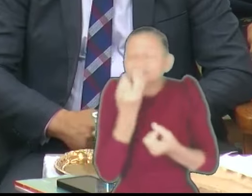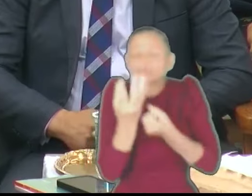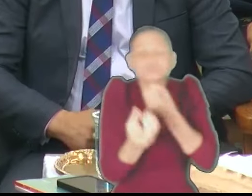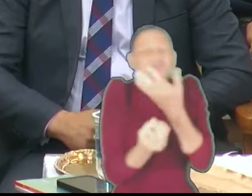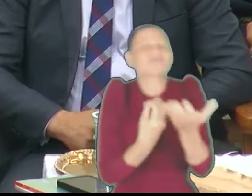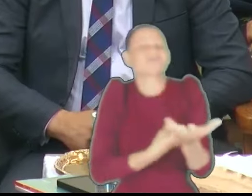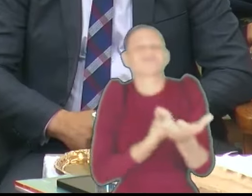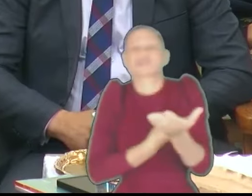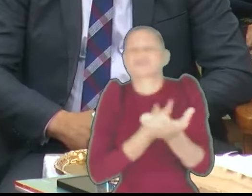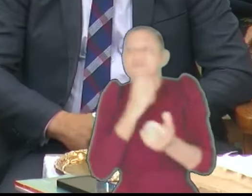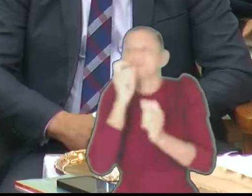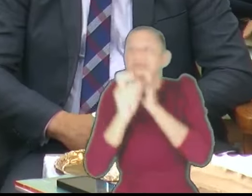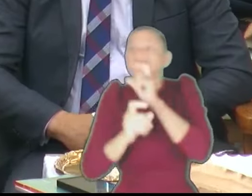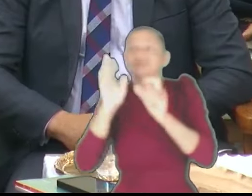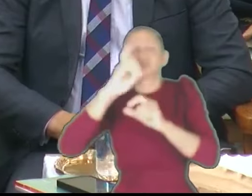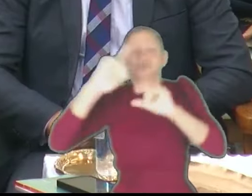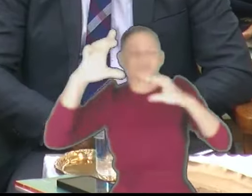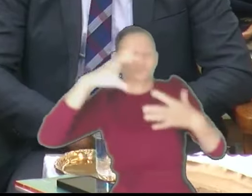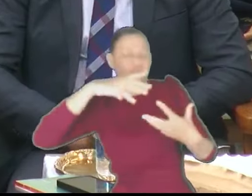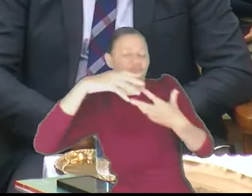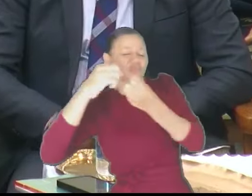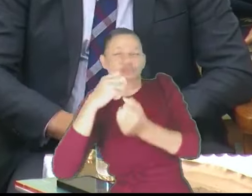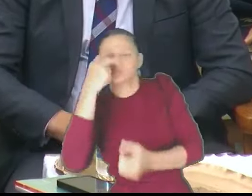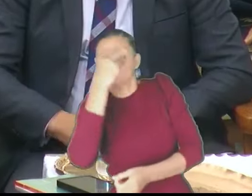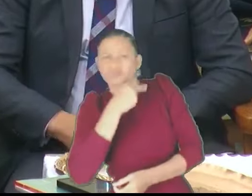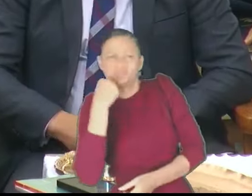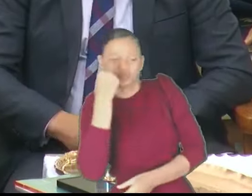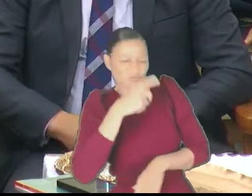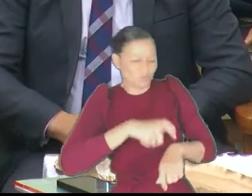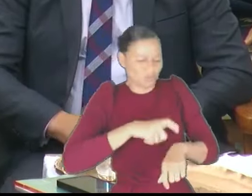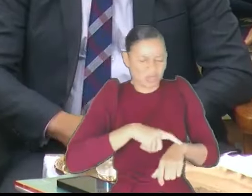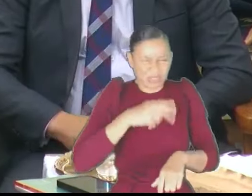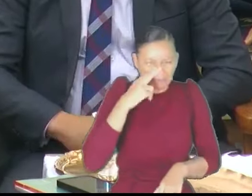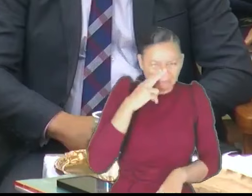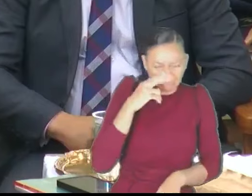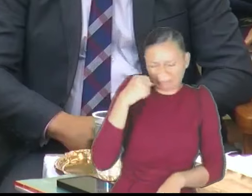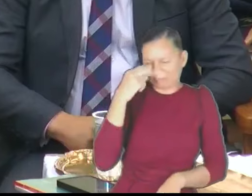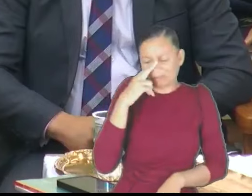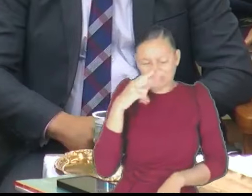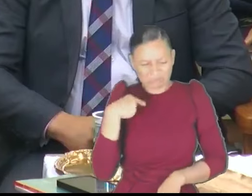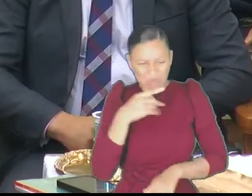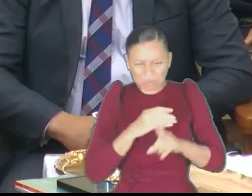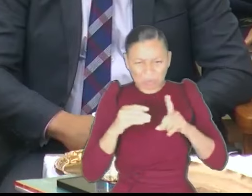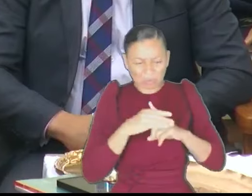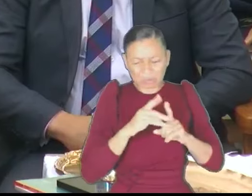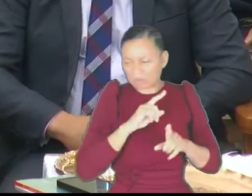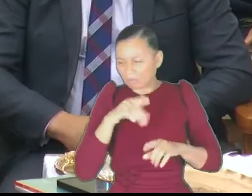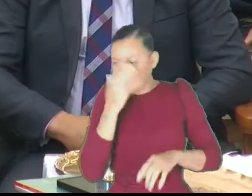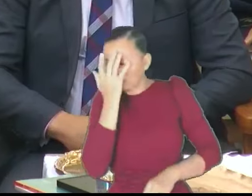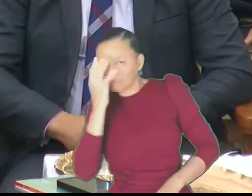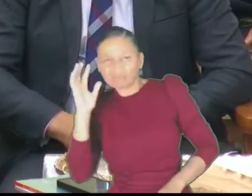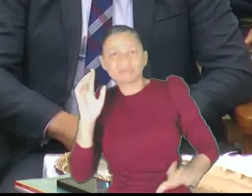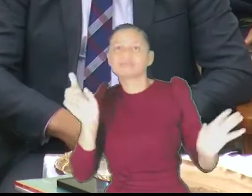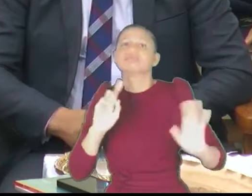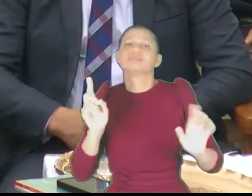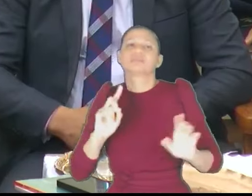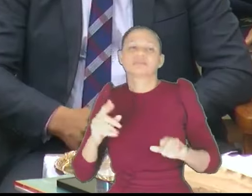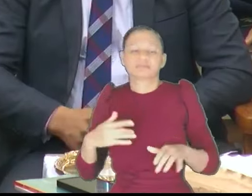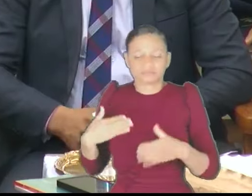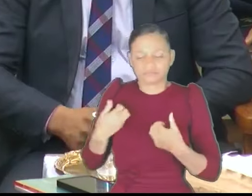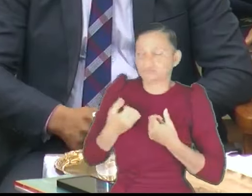toma. Porque nós não somos crente de 2 horas, nós não somos crente de momento, nós não somos crente de culto, nós somos crente 20. Aqui a gente só vem trazendo o